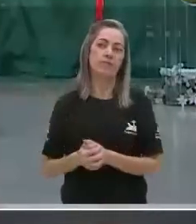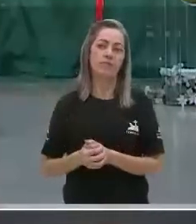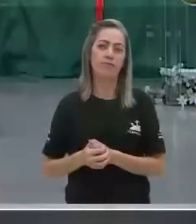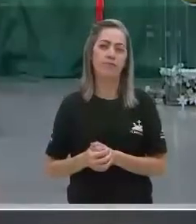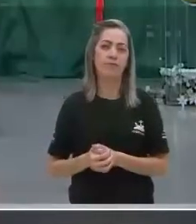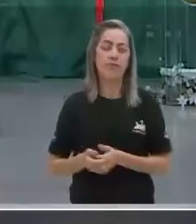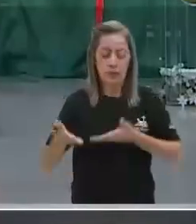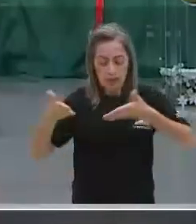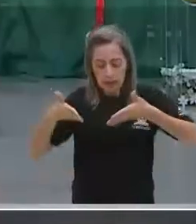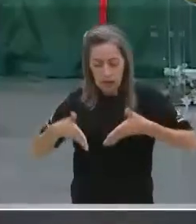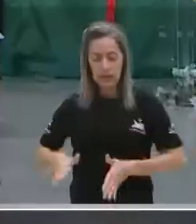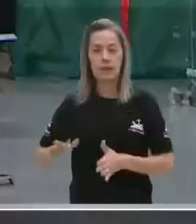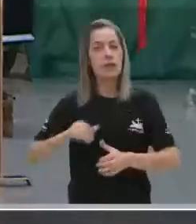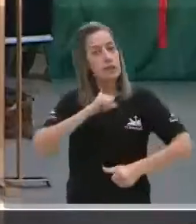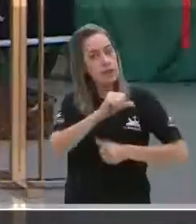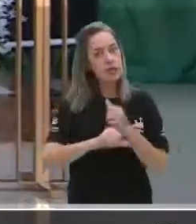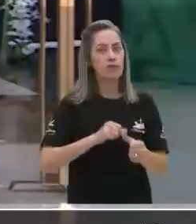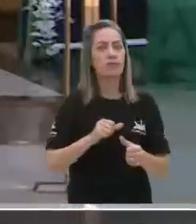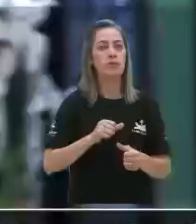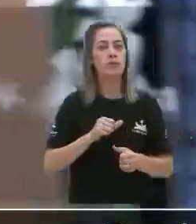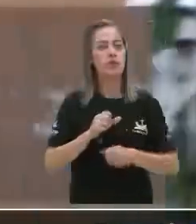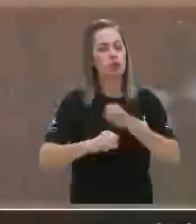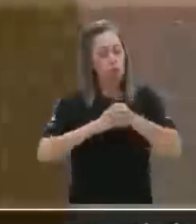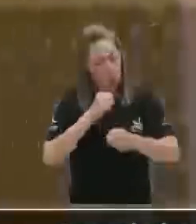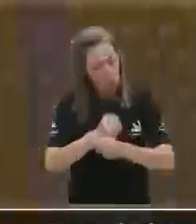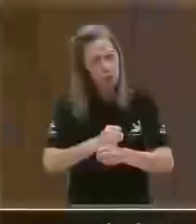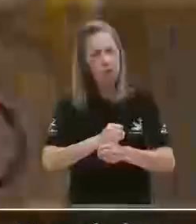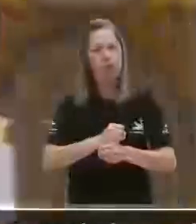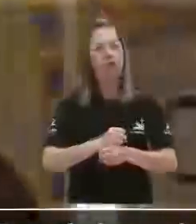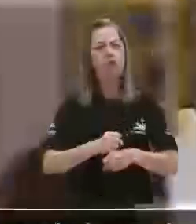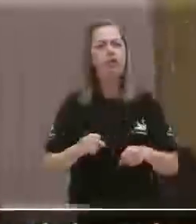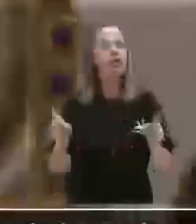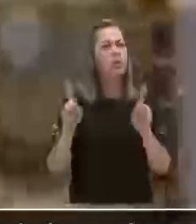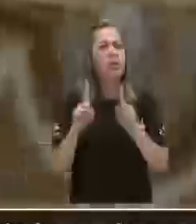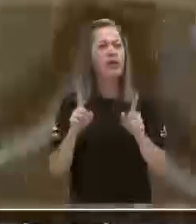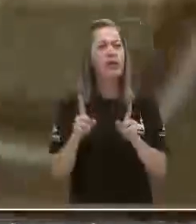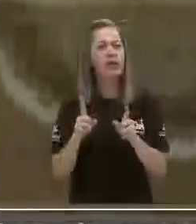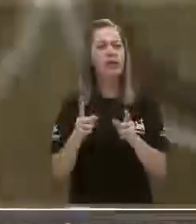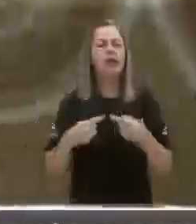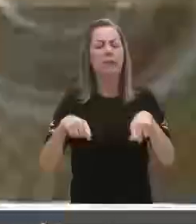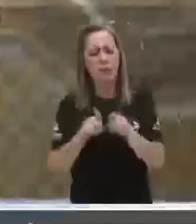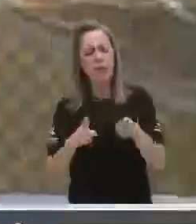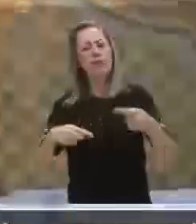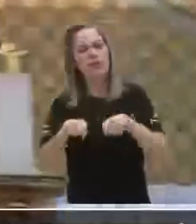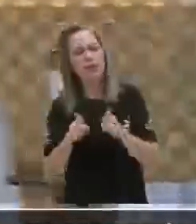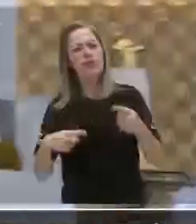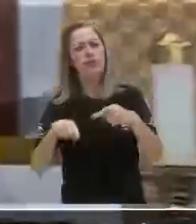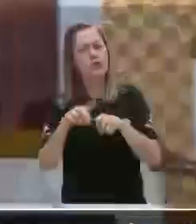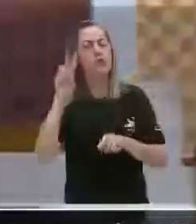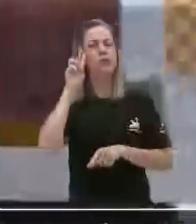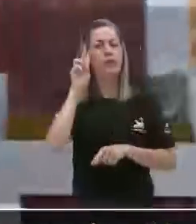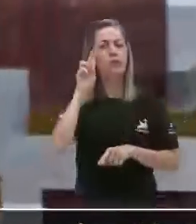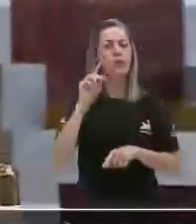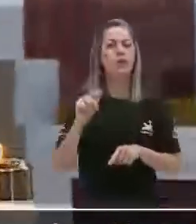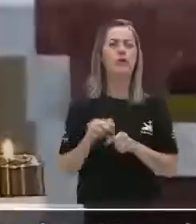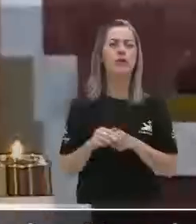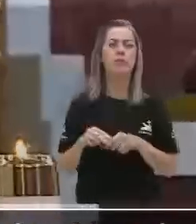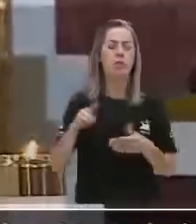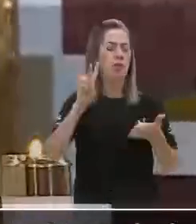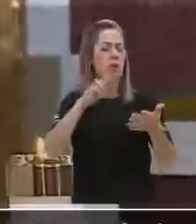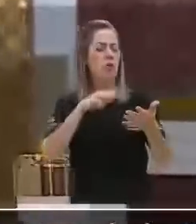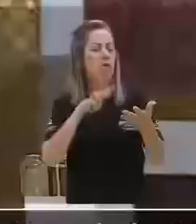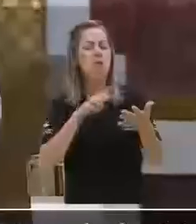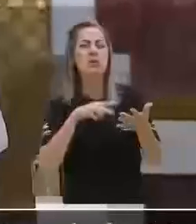nascer. E todo ano não é uma repetição da memória, não é um olhar um álbum, é